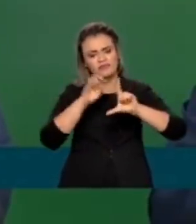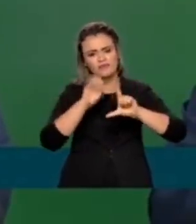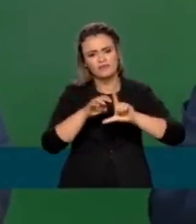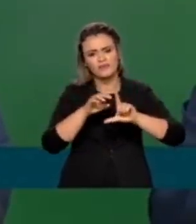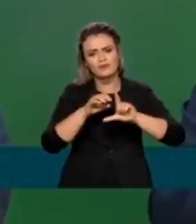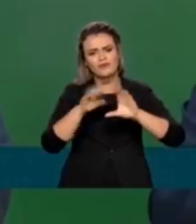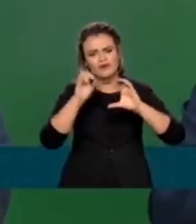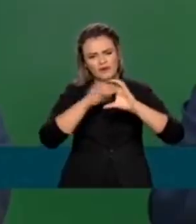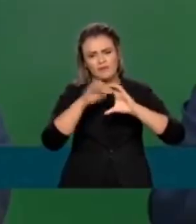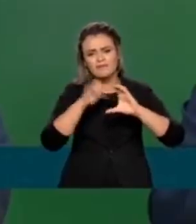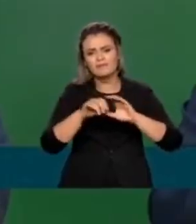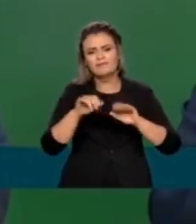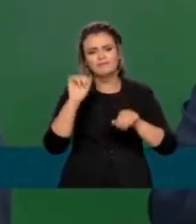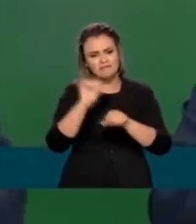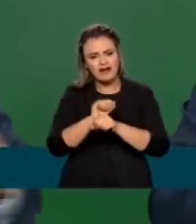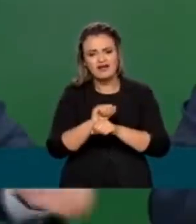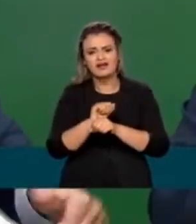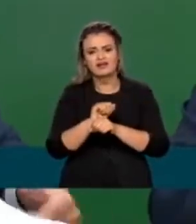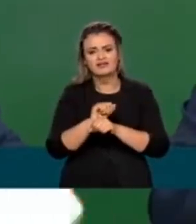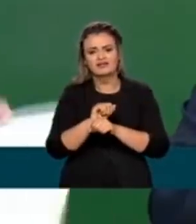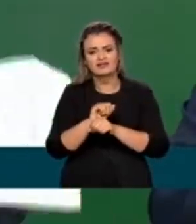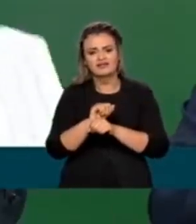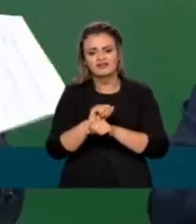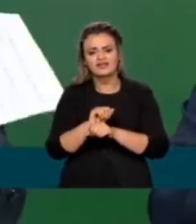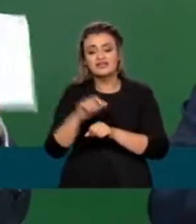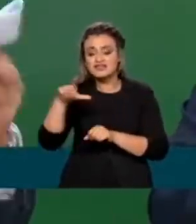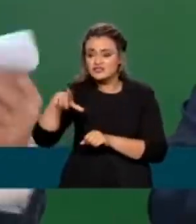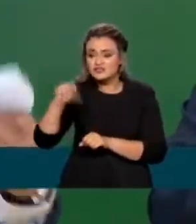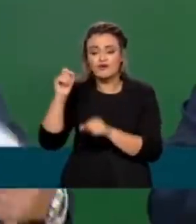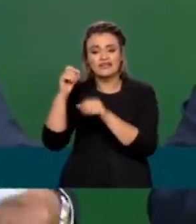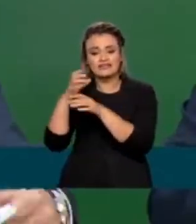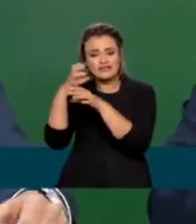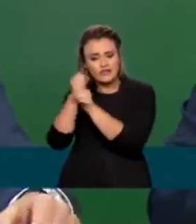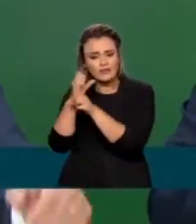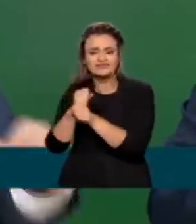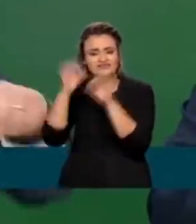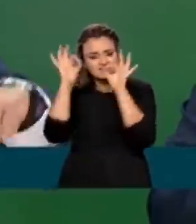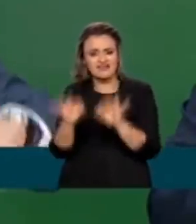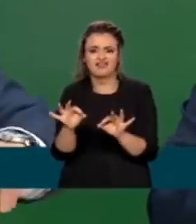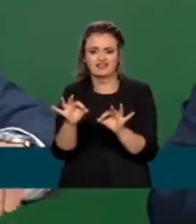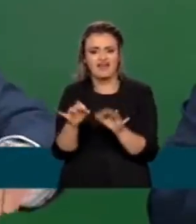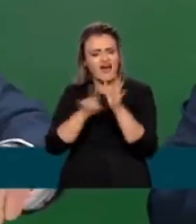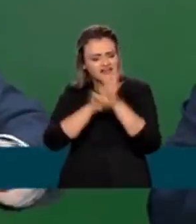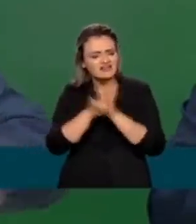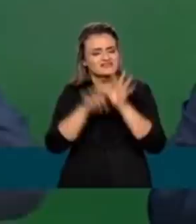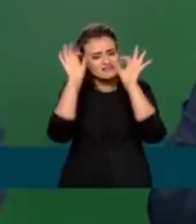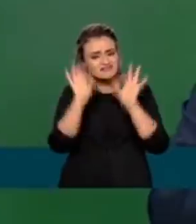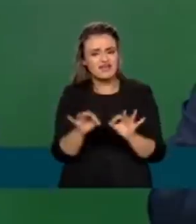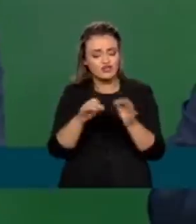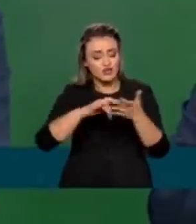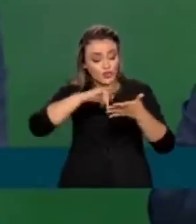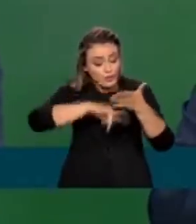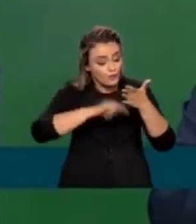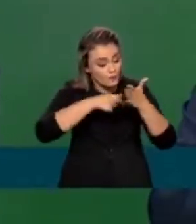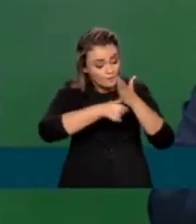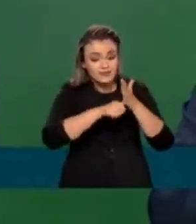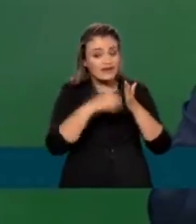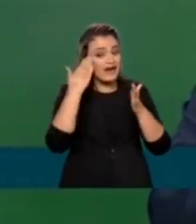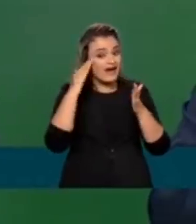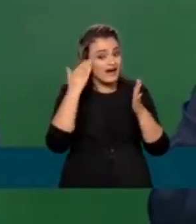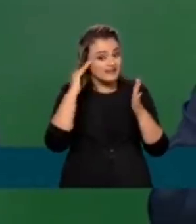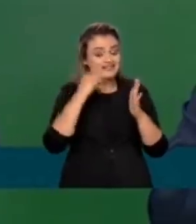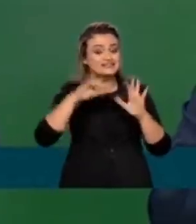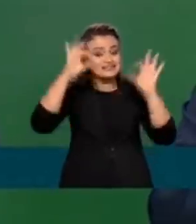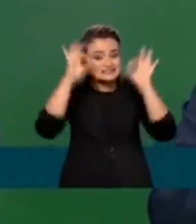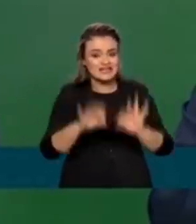contratar um matemático para fazer conta direito, verificar a documentação e ver que os